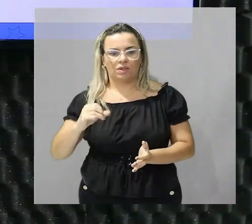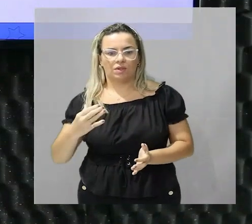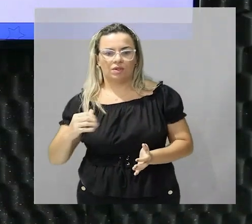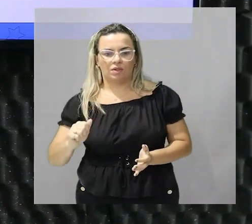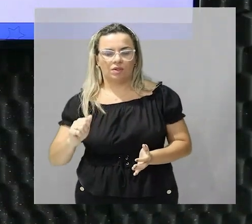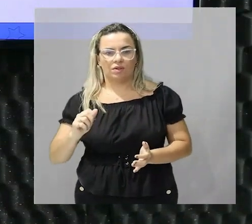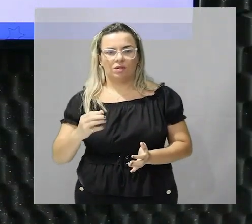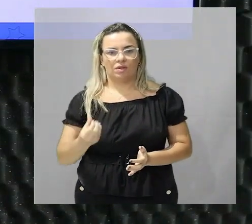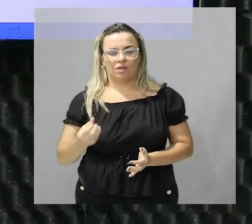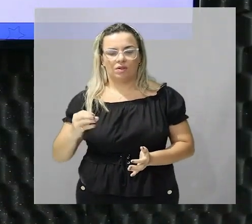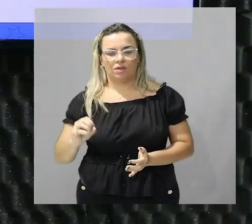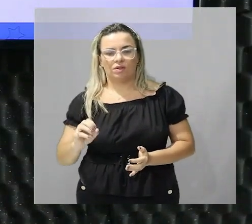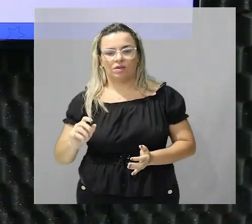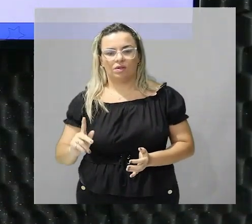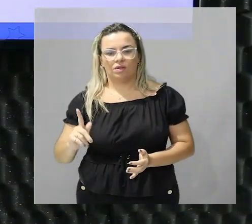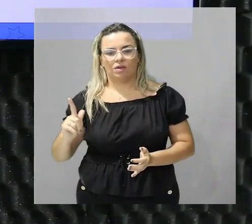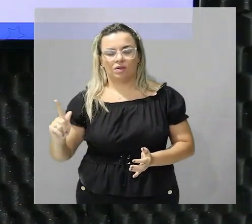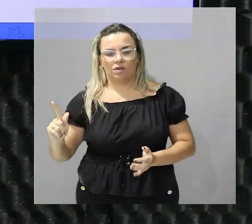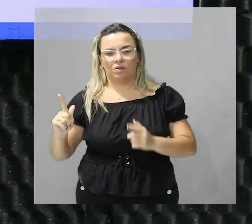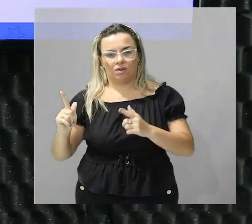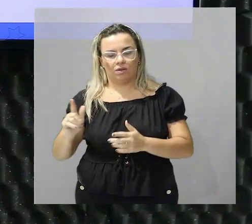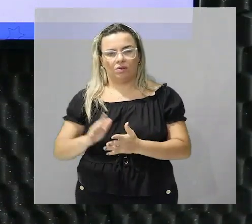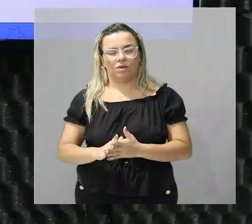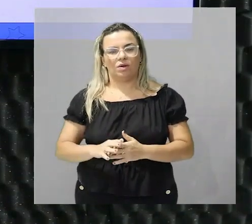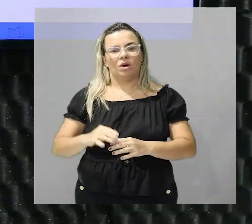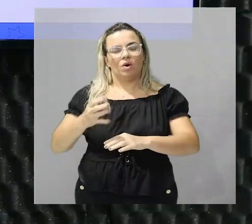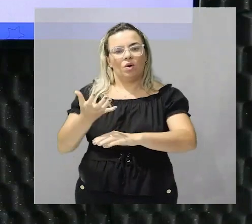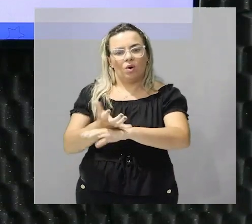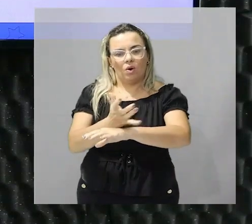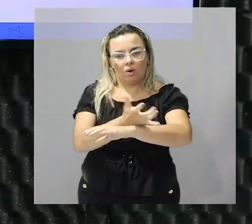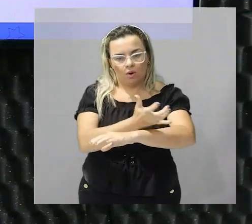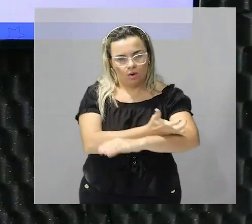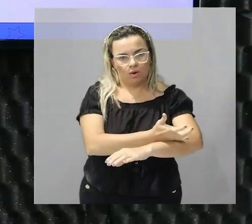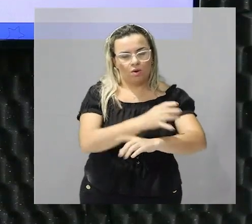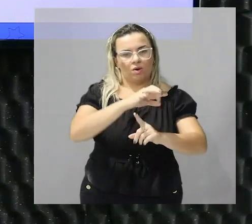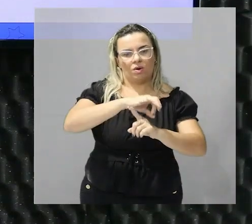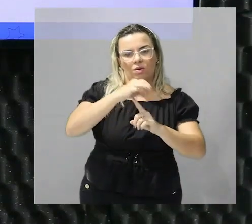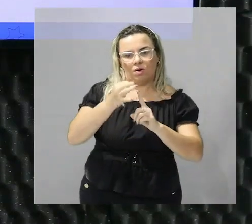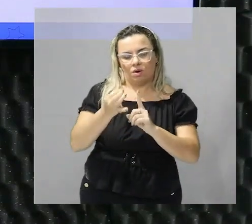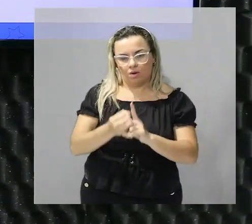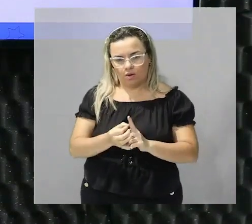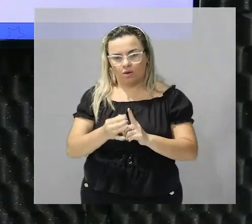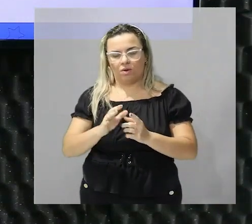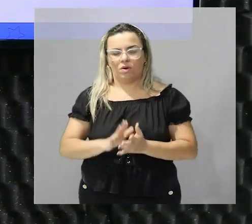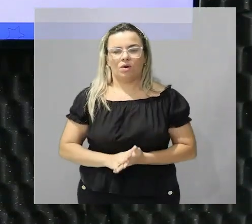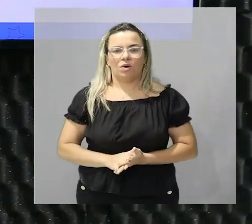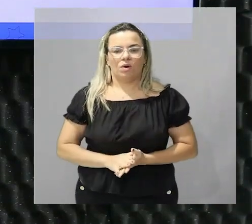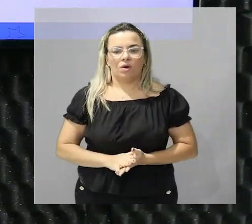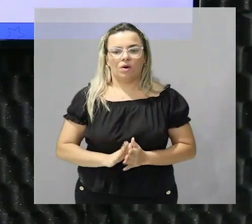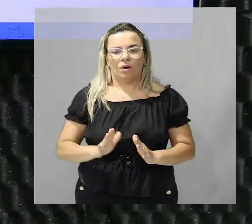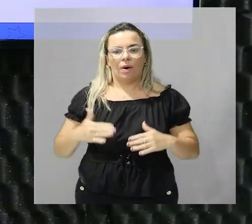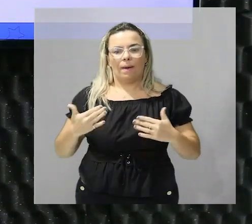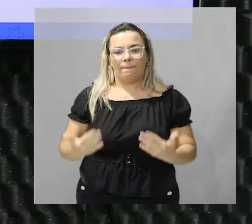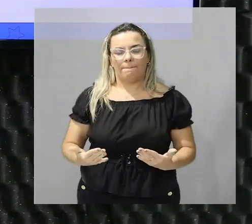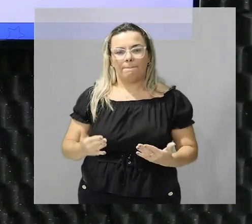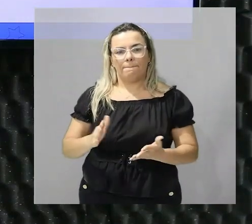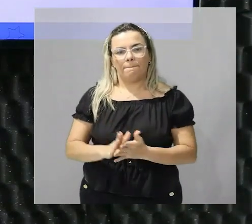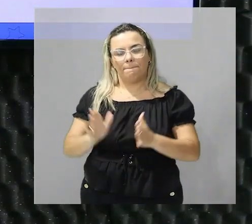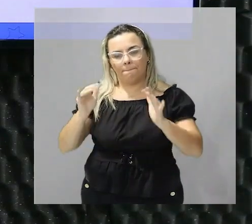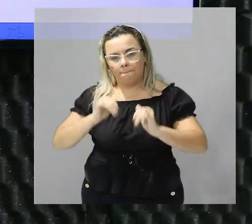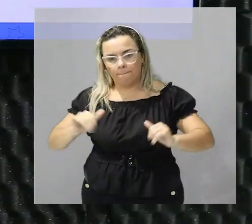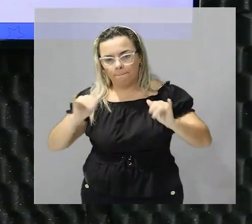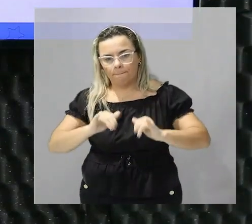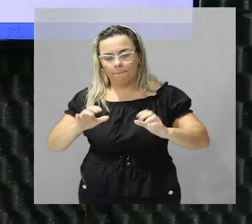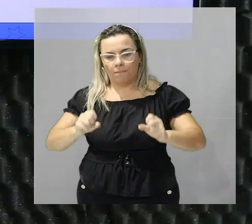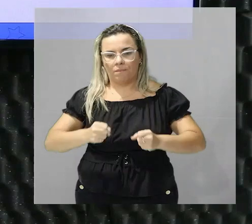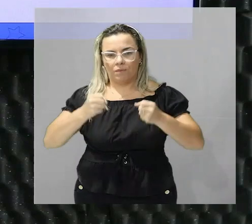quilos. Saca do produto lá, que o produtor conseguiu coletar, tá? E essa informação